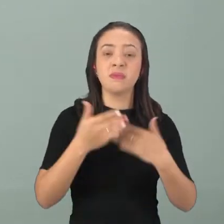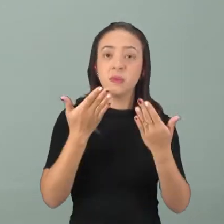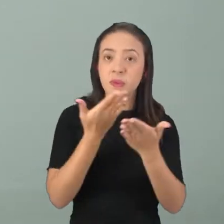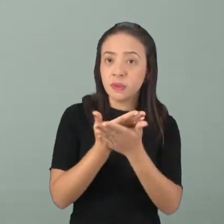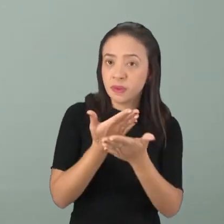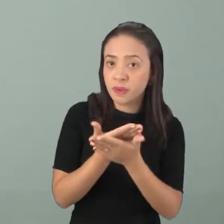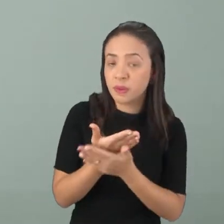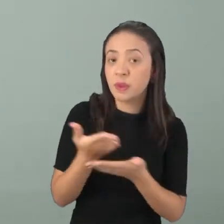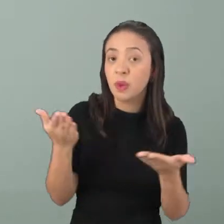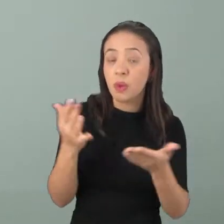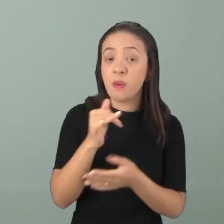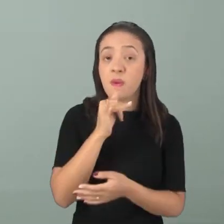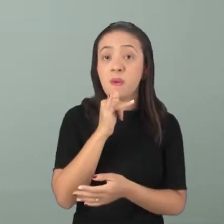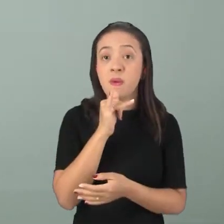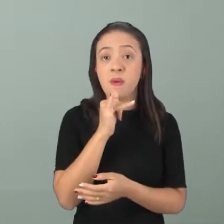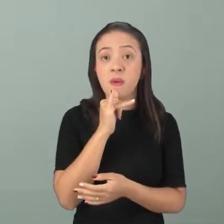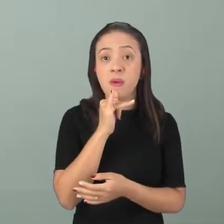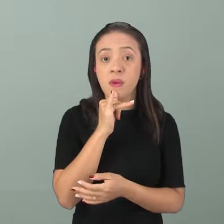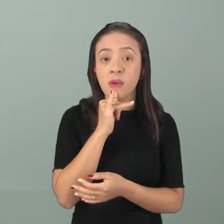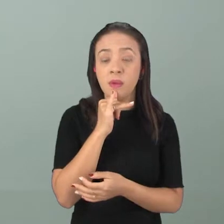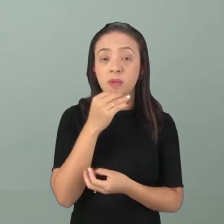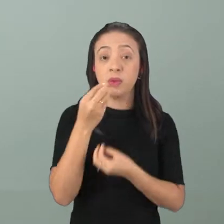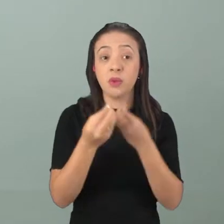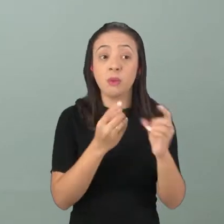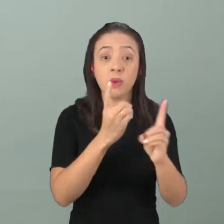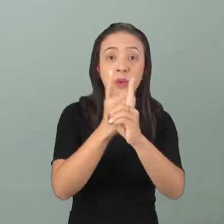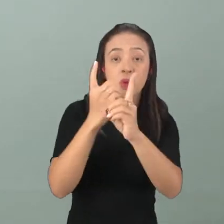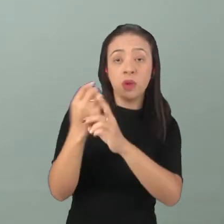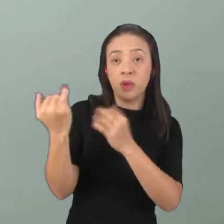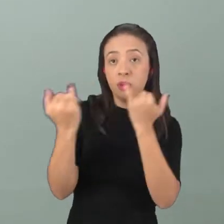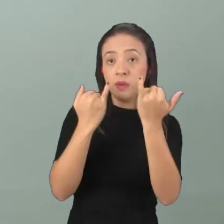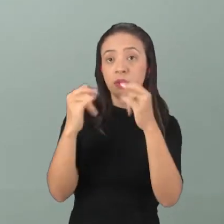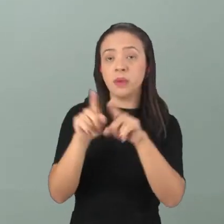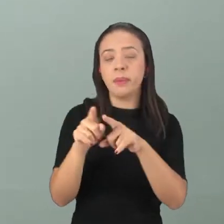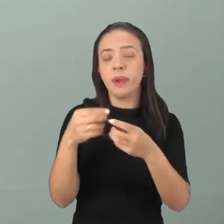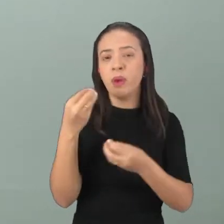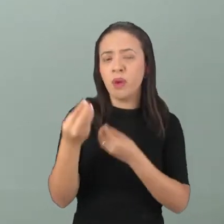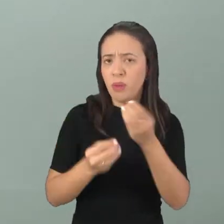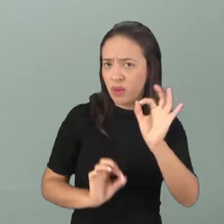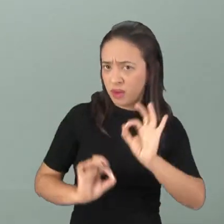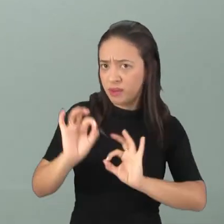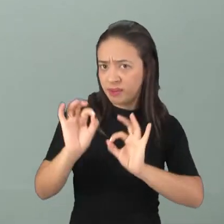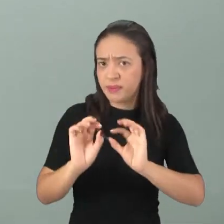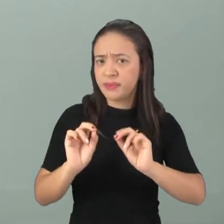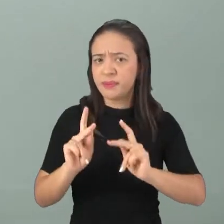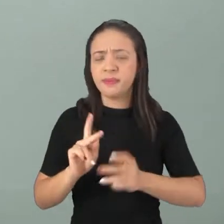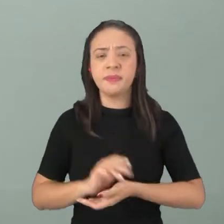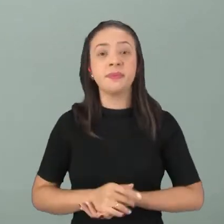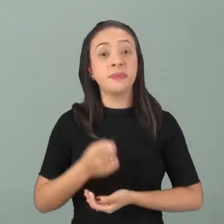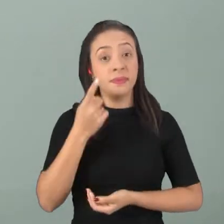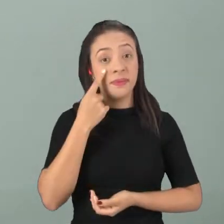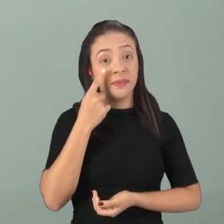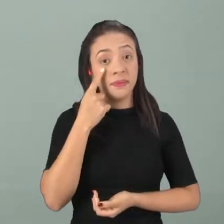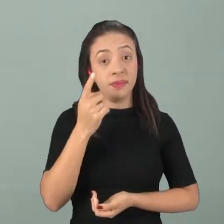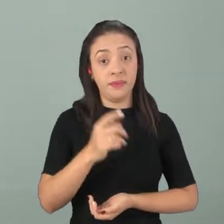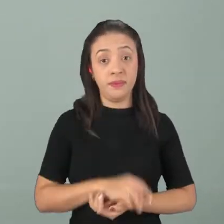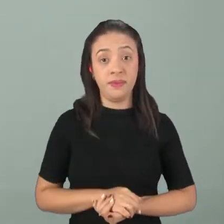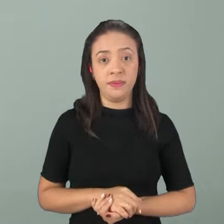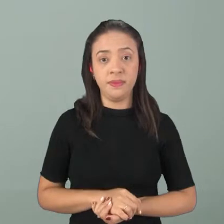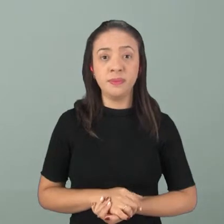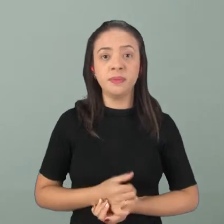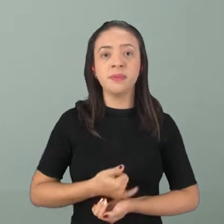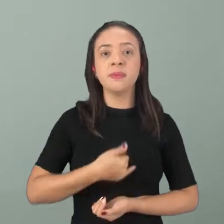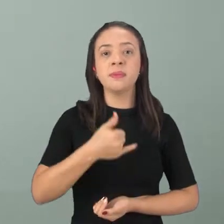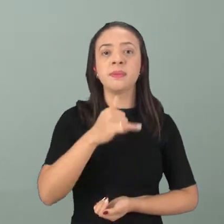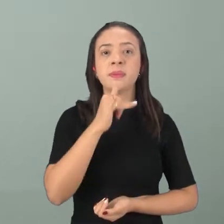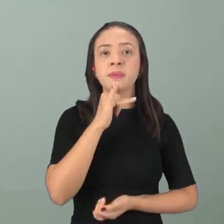Na nossa aula a gente vai ver alguns exemplos, como localizar essas informações e compreender como trabalhar melhor isso, tá bom? Vamos lá.